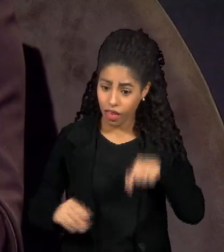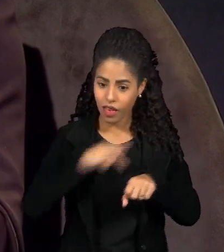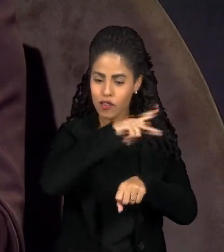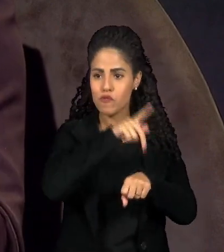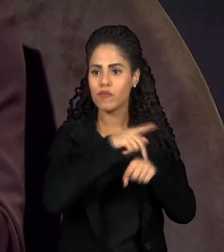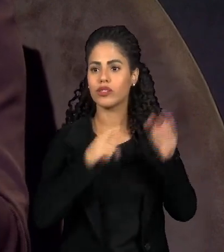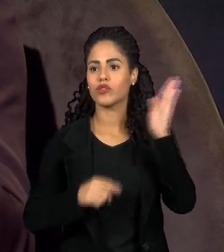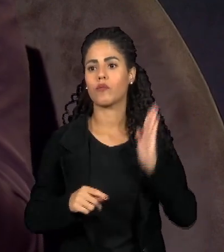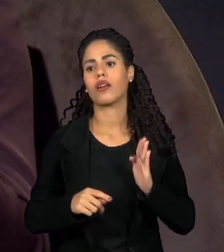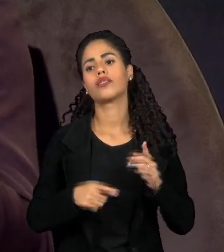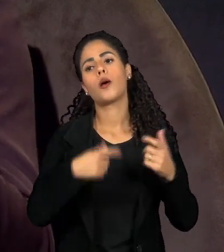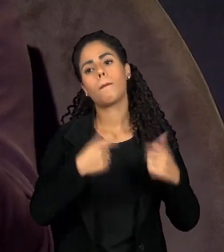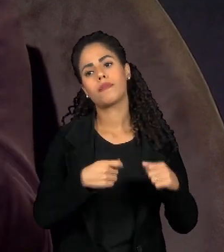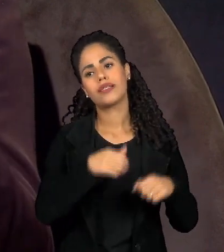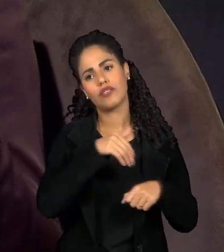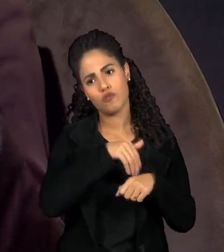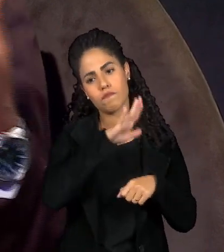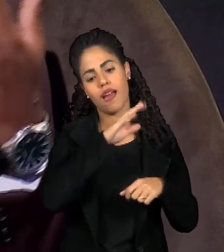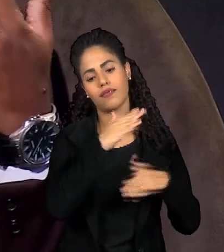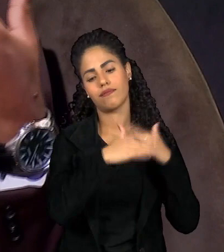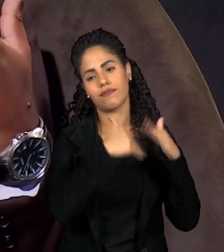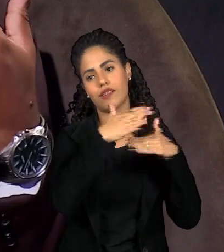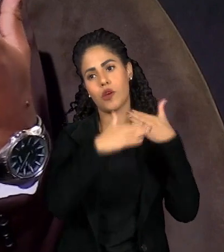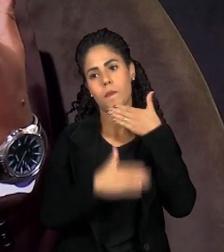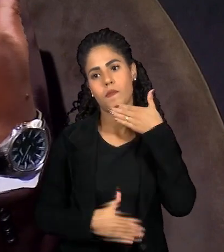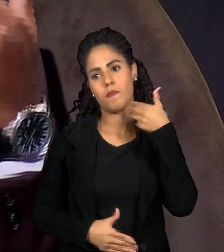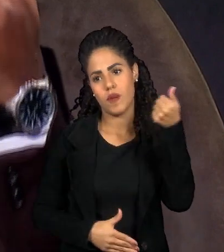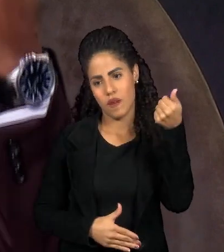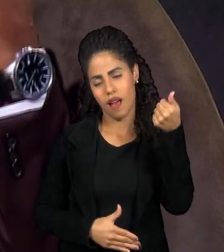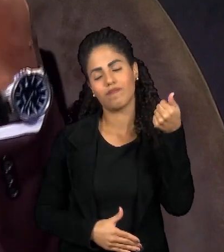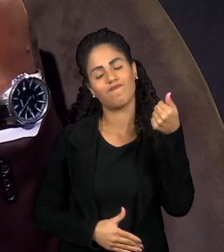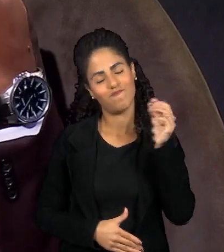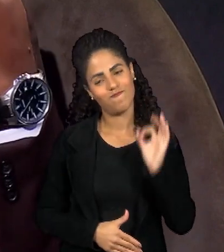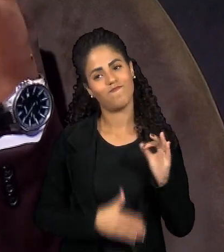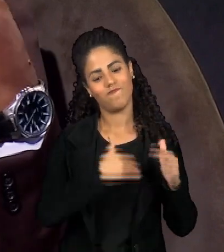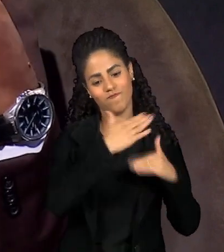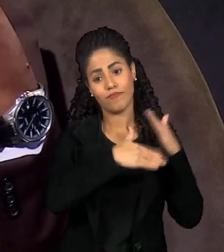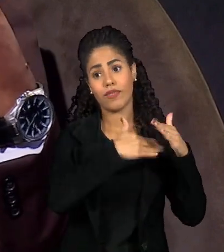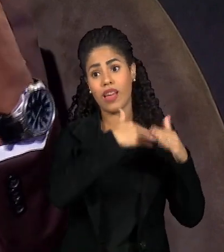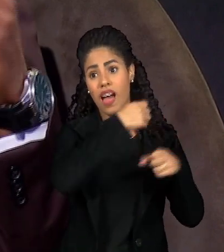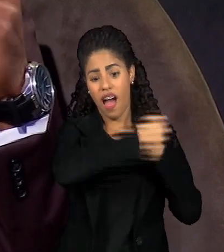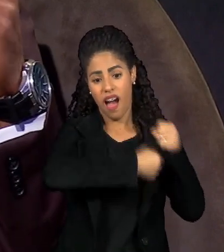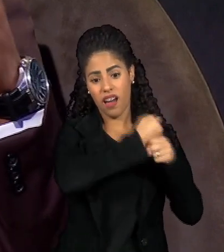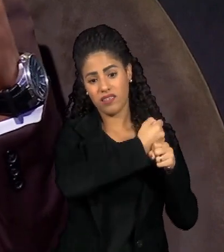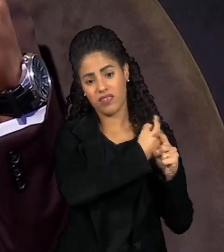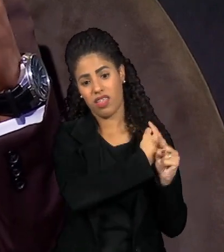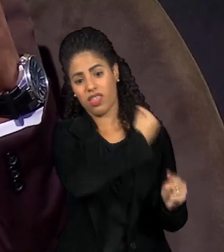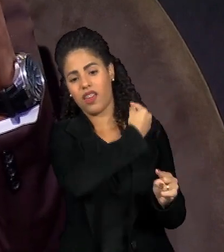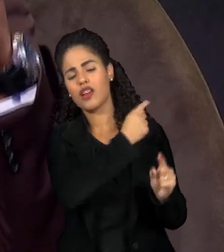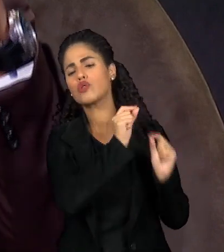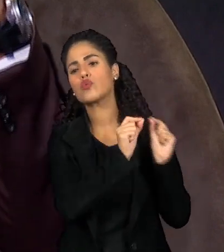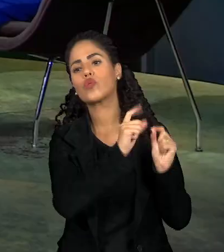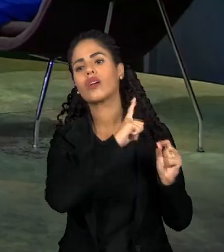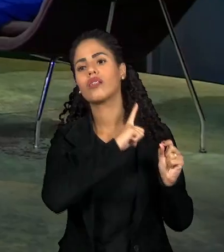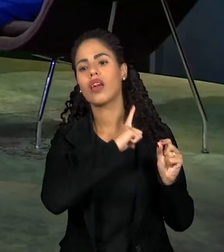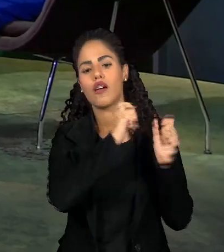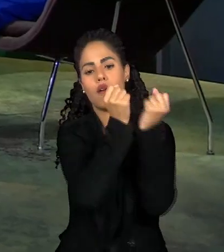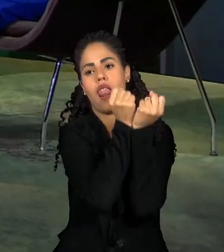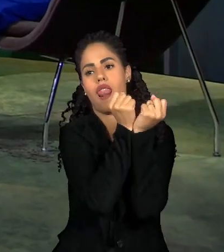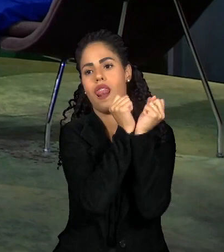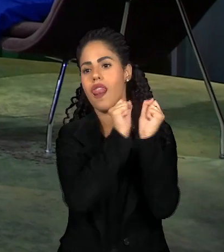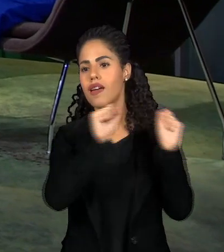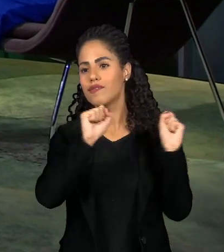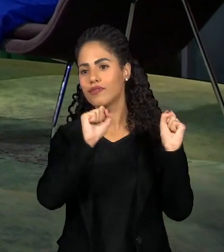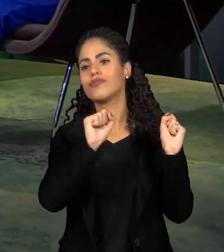melhorar. A gente sabe, se a gente for estudar a história do Brasil, muitos anos atrás teve a libertação, né,